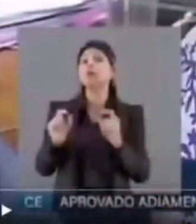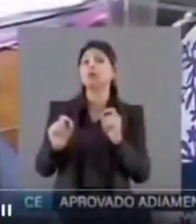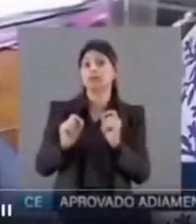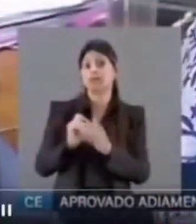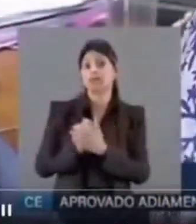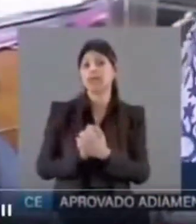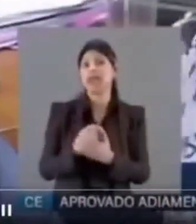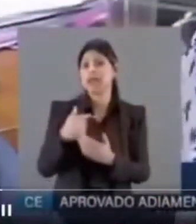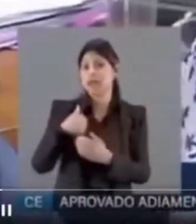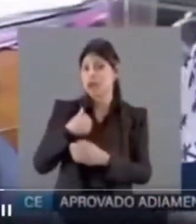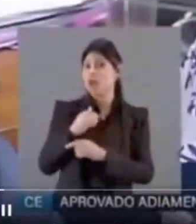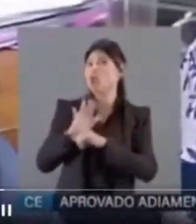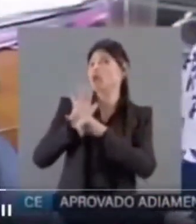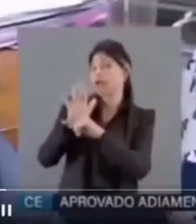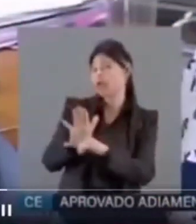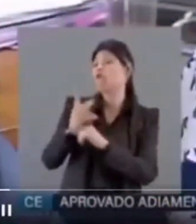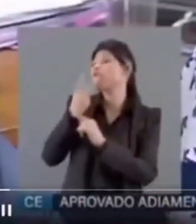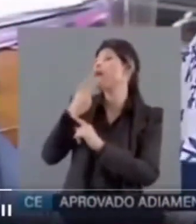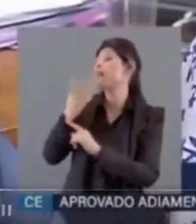Algo